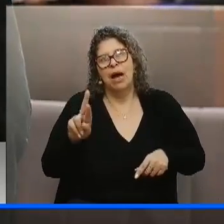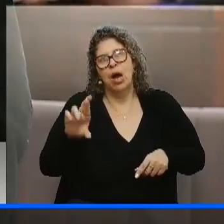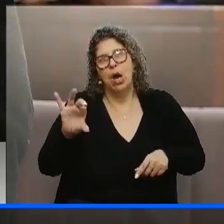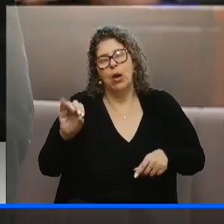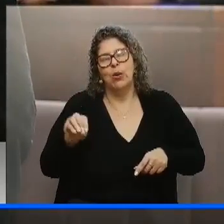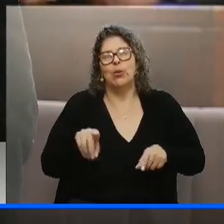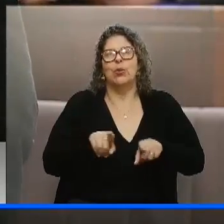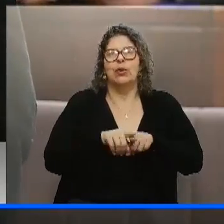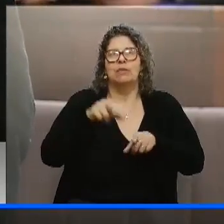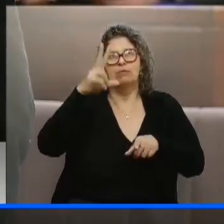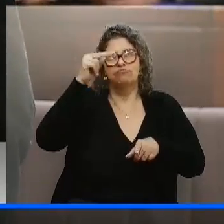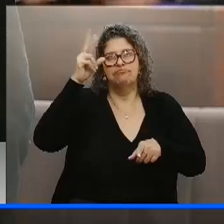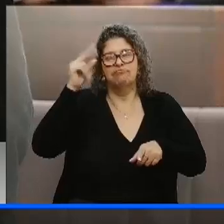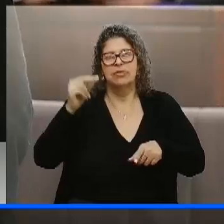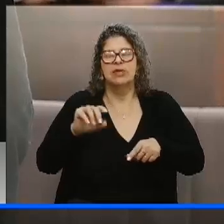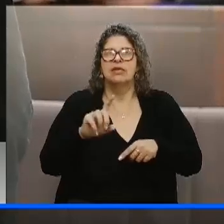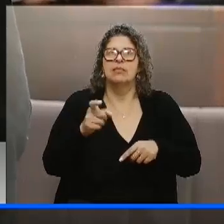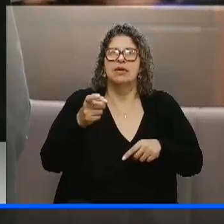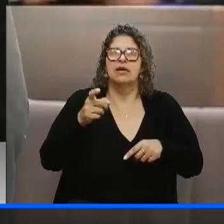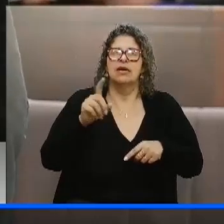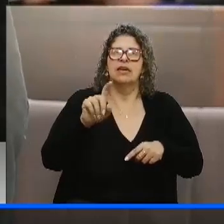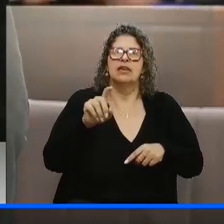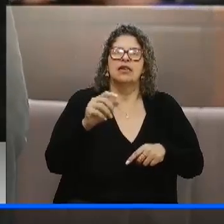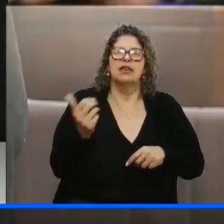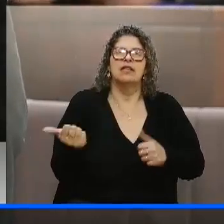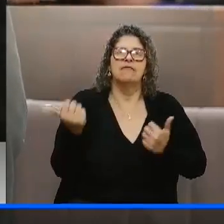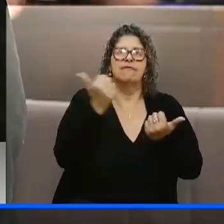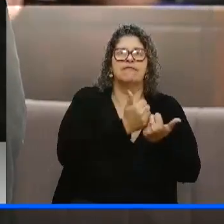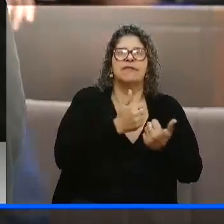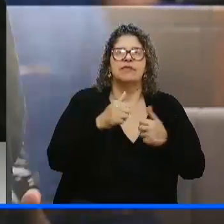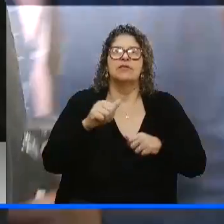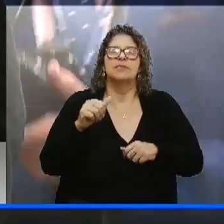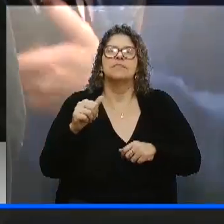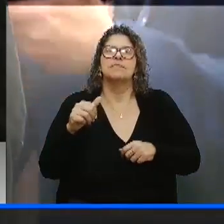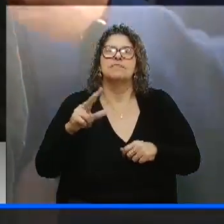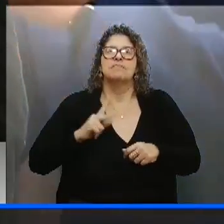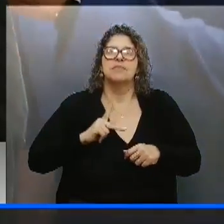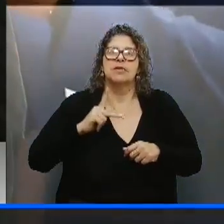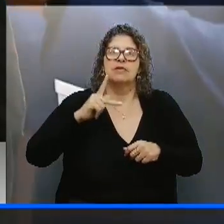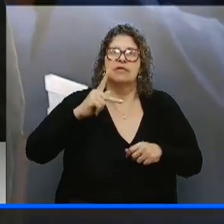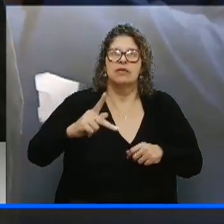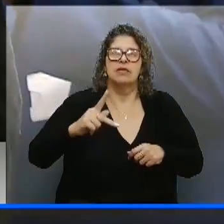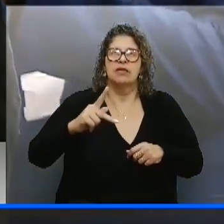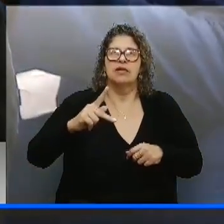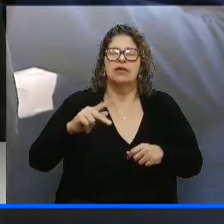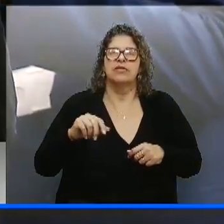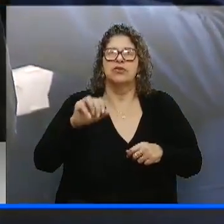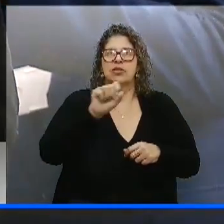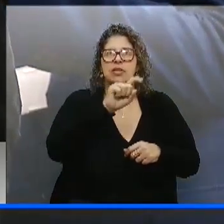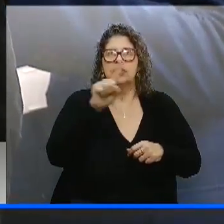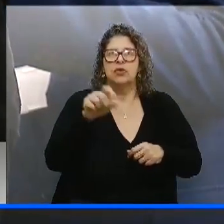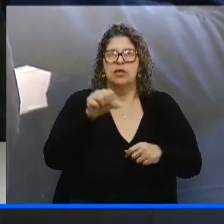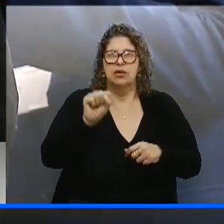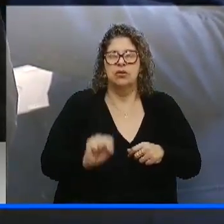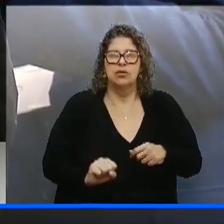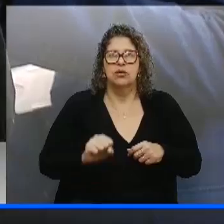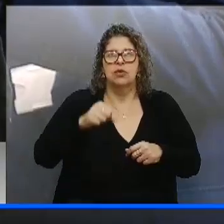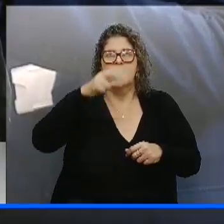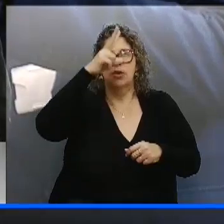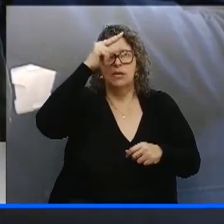nossa senhora vice presidente da azonasul nossa prefeita